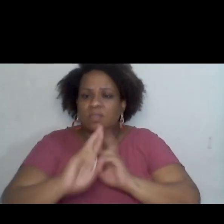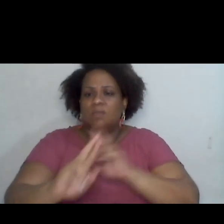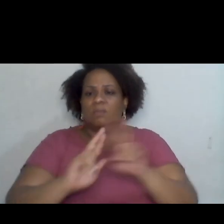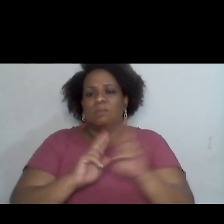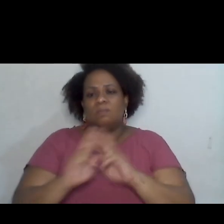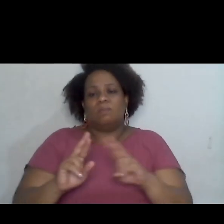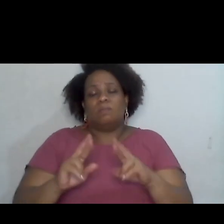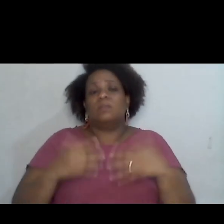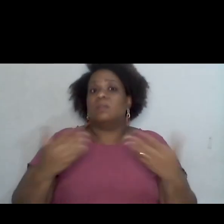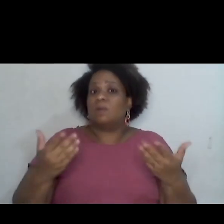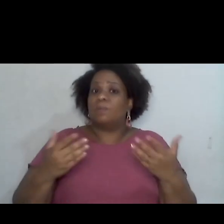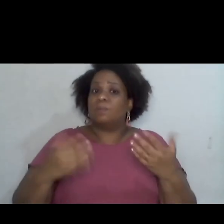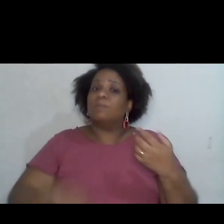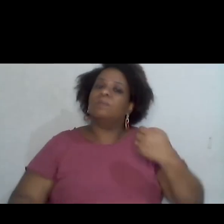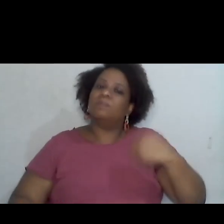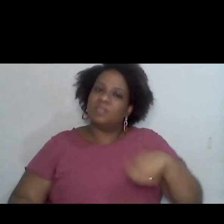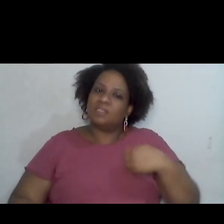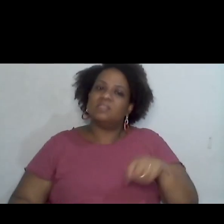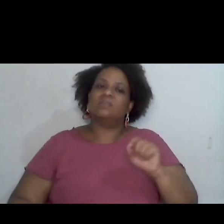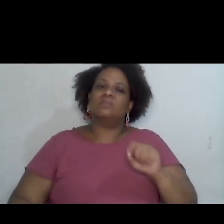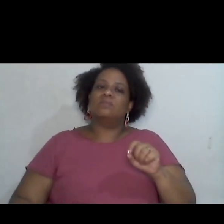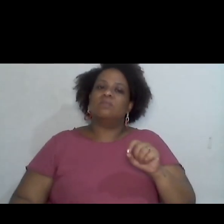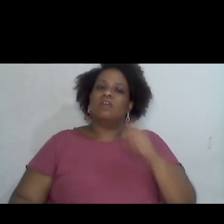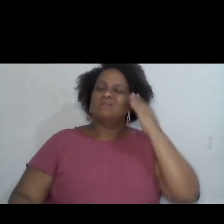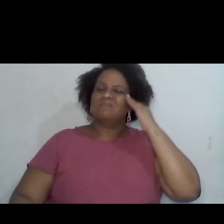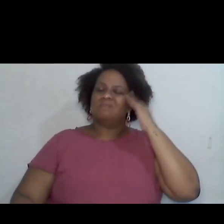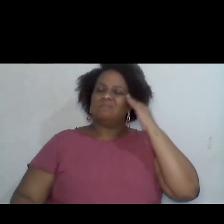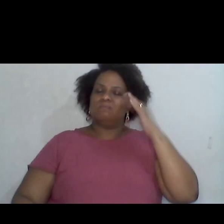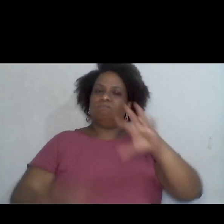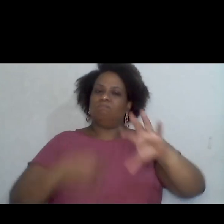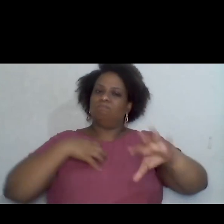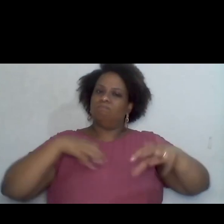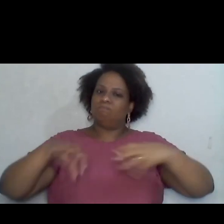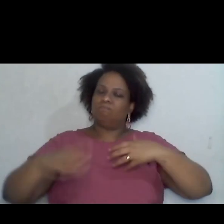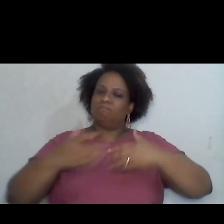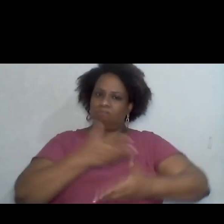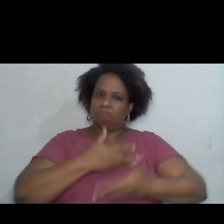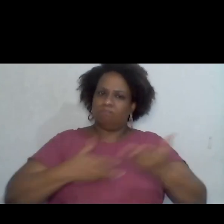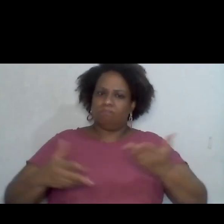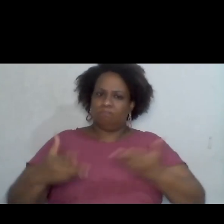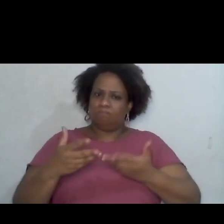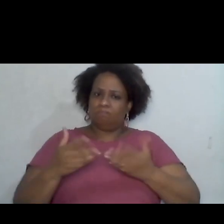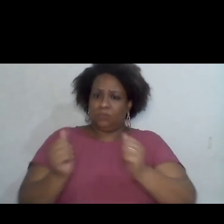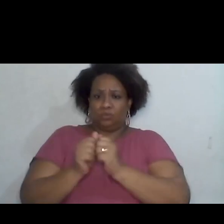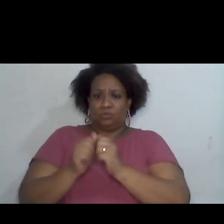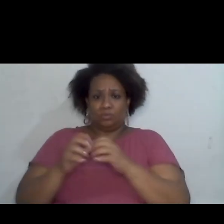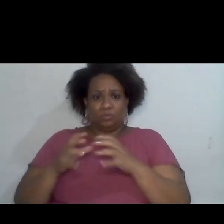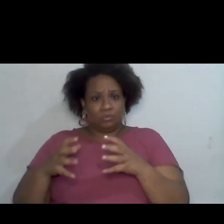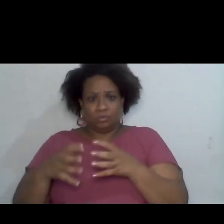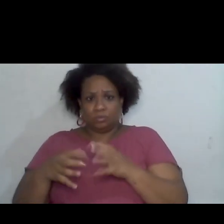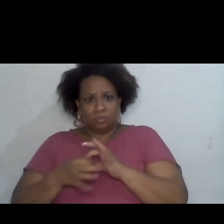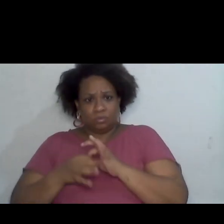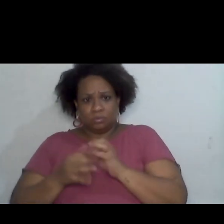isso, também, a gente precisa também de um espírito de colaboração e parceria. Sabe, nós estamos do mesmo lado, nós estamos aqui com